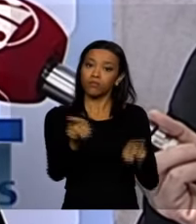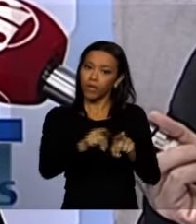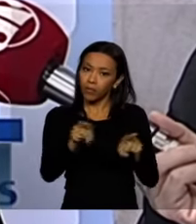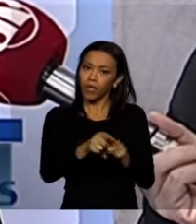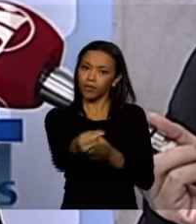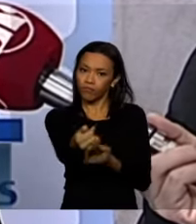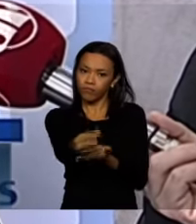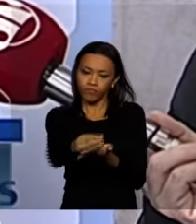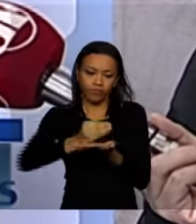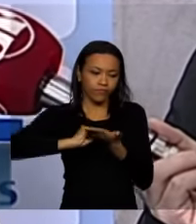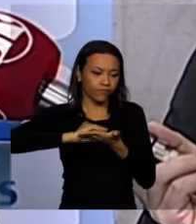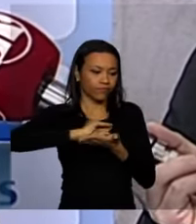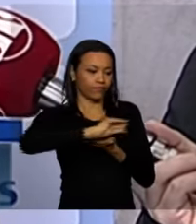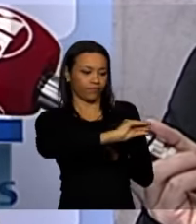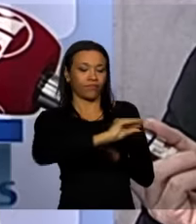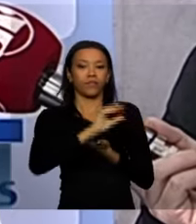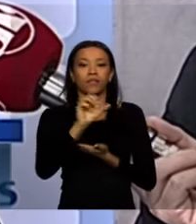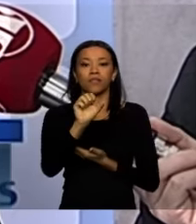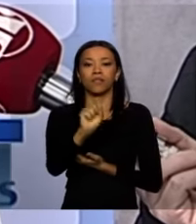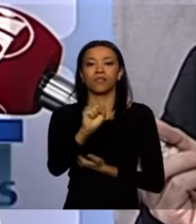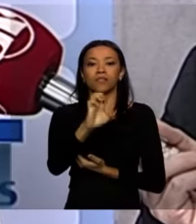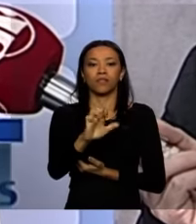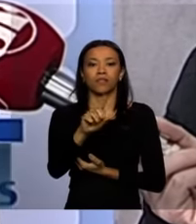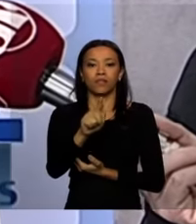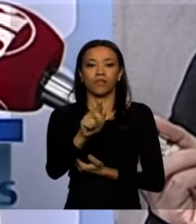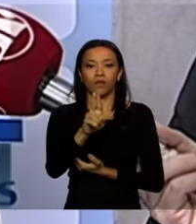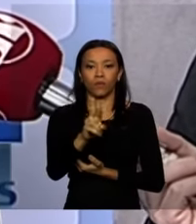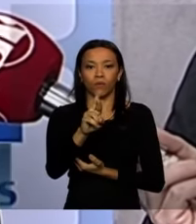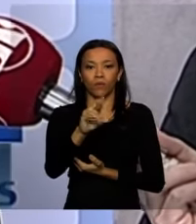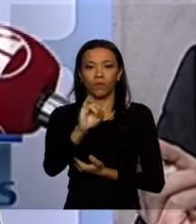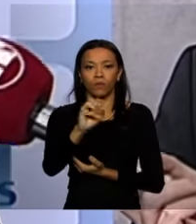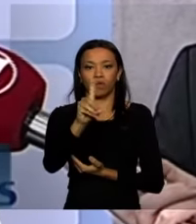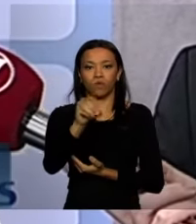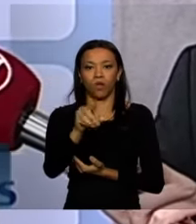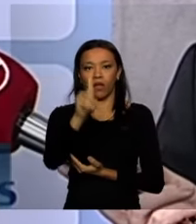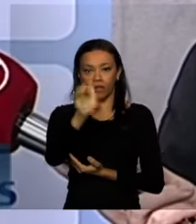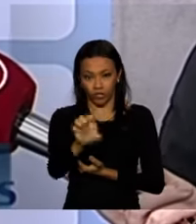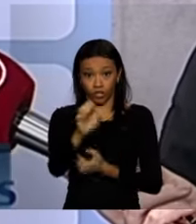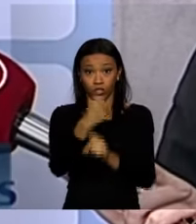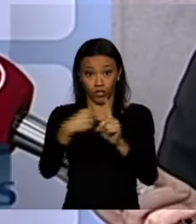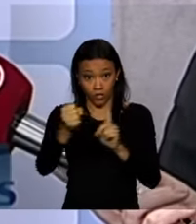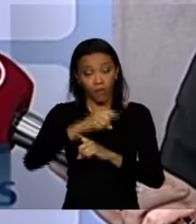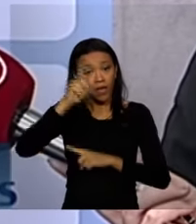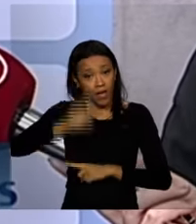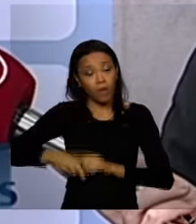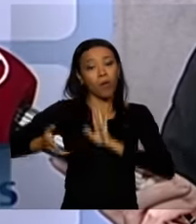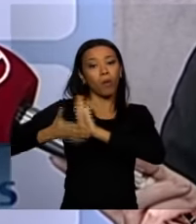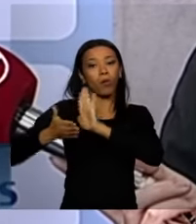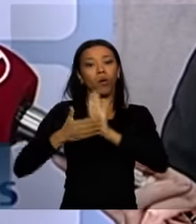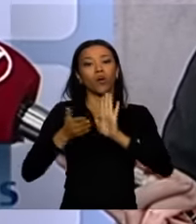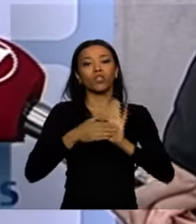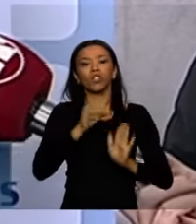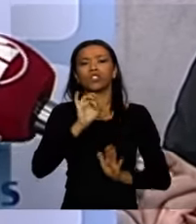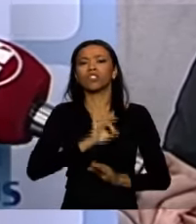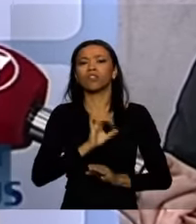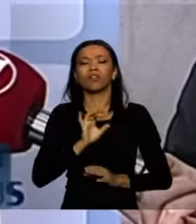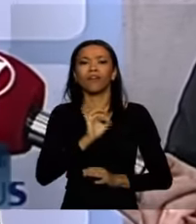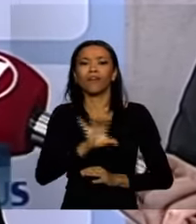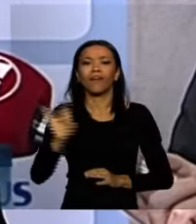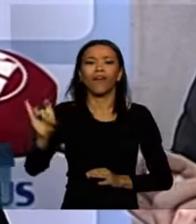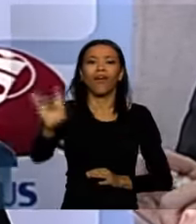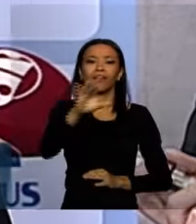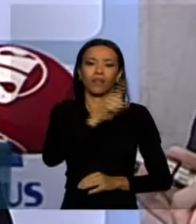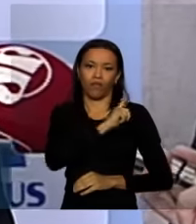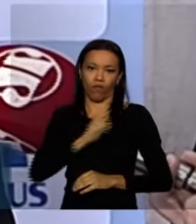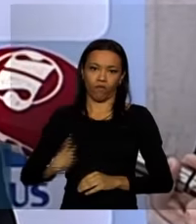a Seguridade Social Como está sendo proposto pelos governadores do estado e pelos